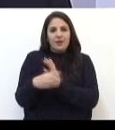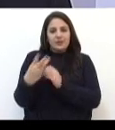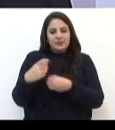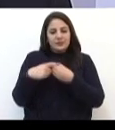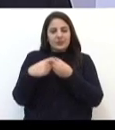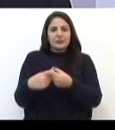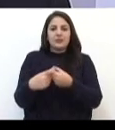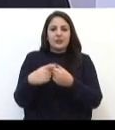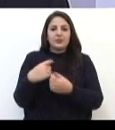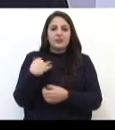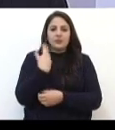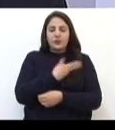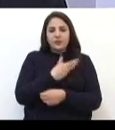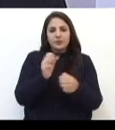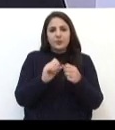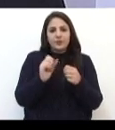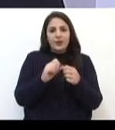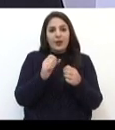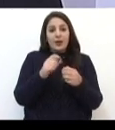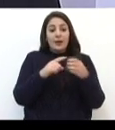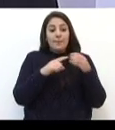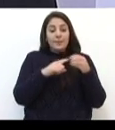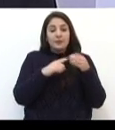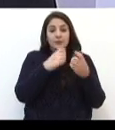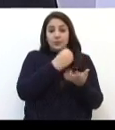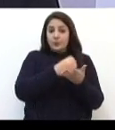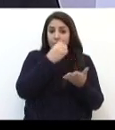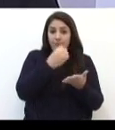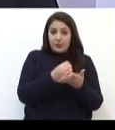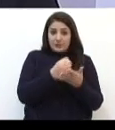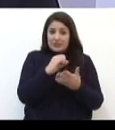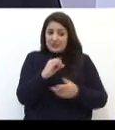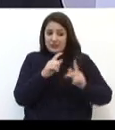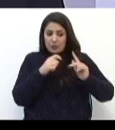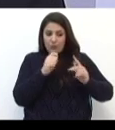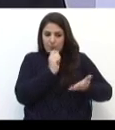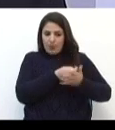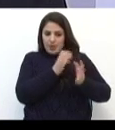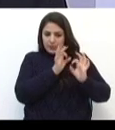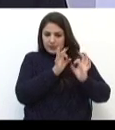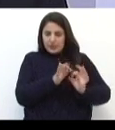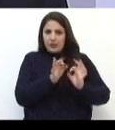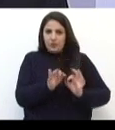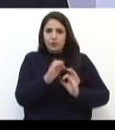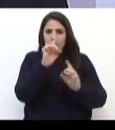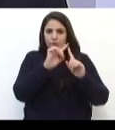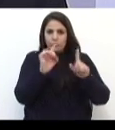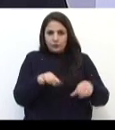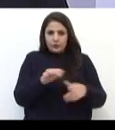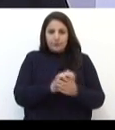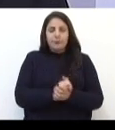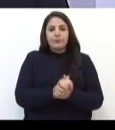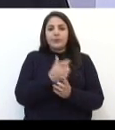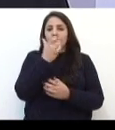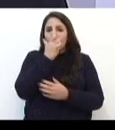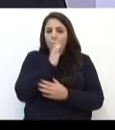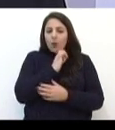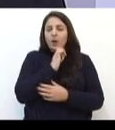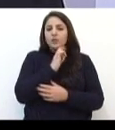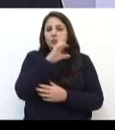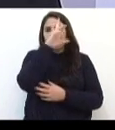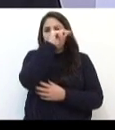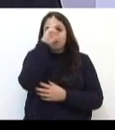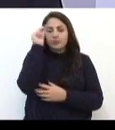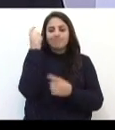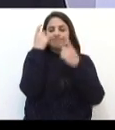se tornou solidária pela empresa principal contratada não realizar e não pagar de acordo com os seus funcionários. Então, talvez